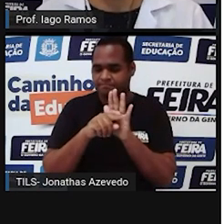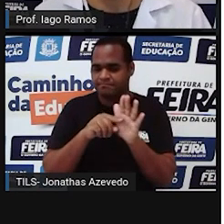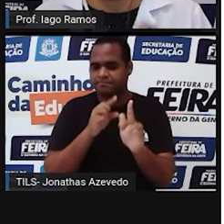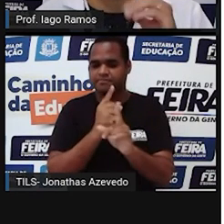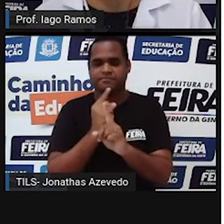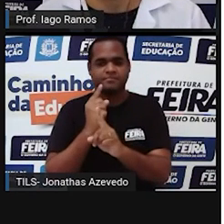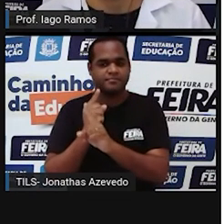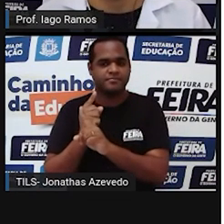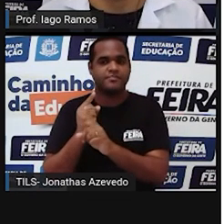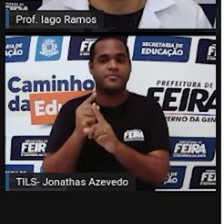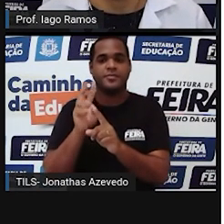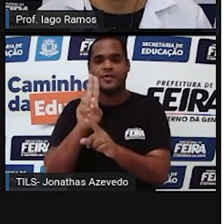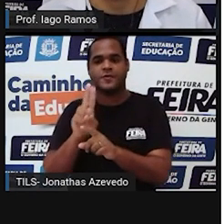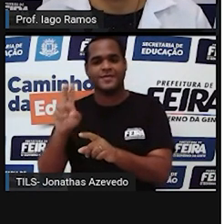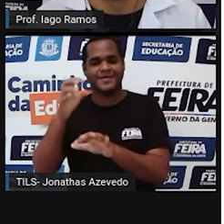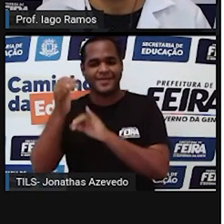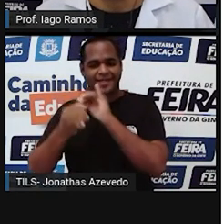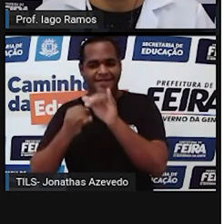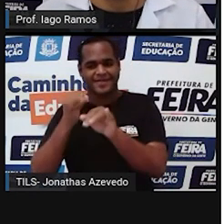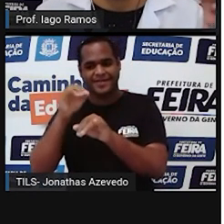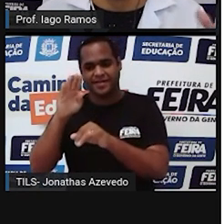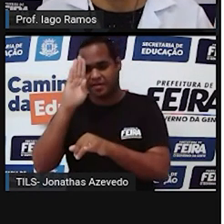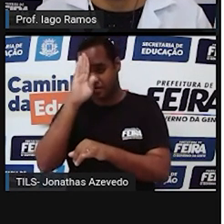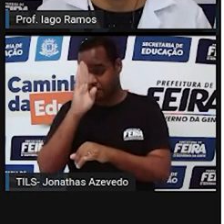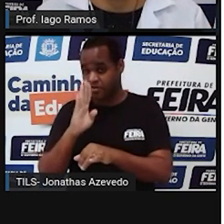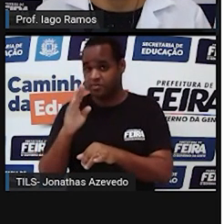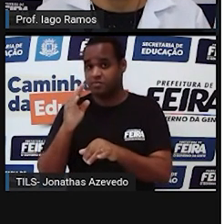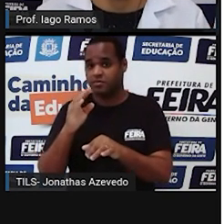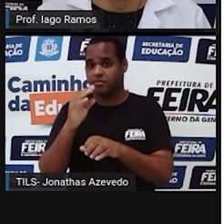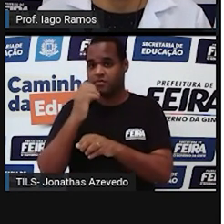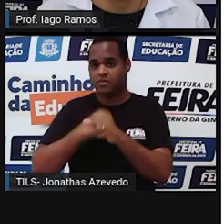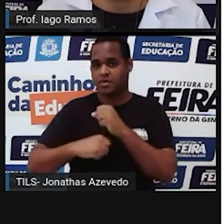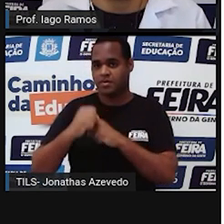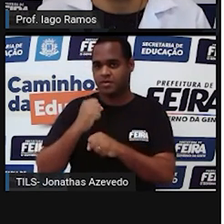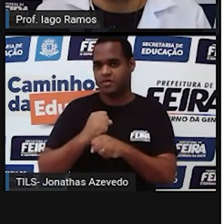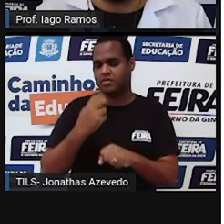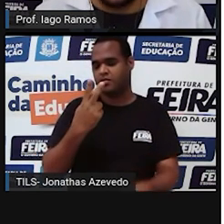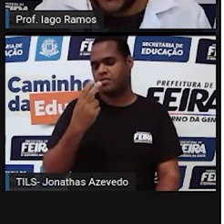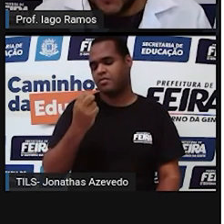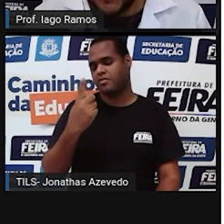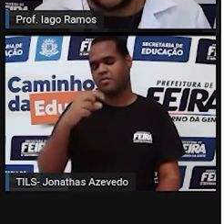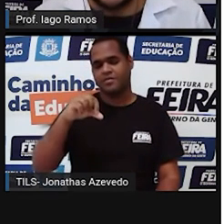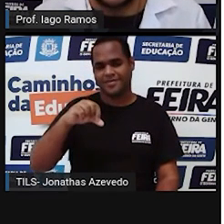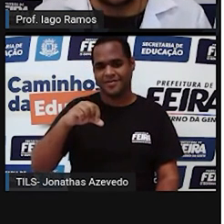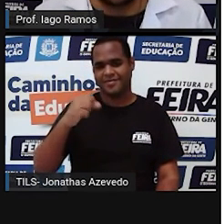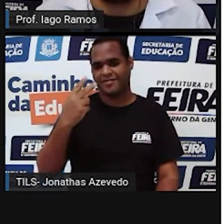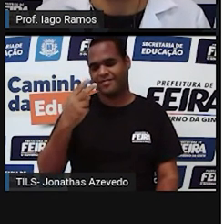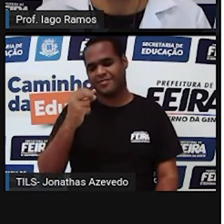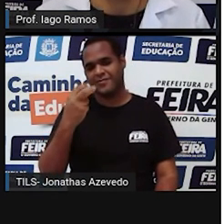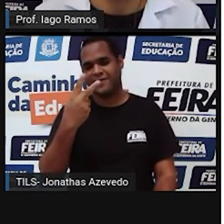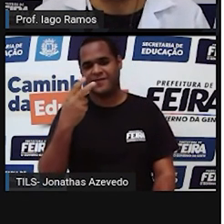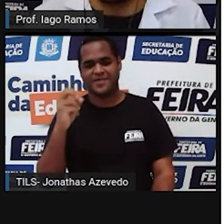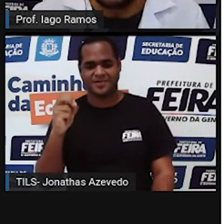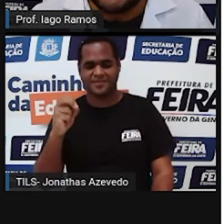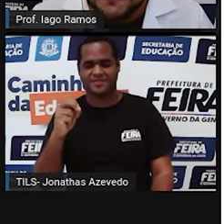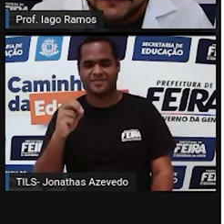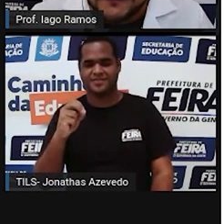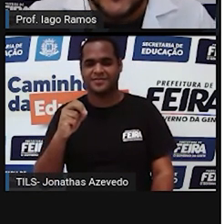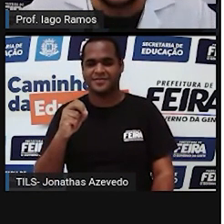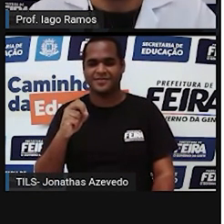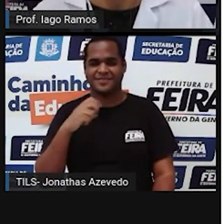uso de internet, né, aqui no Brasil. Nos anos ali de 2019 e 2020. Tá